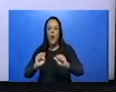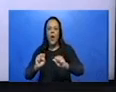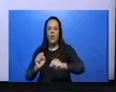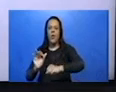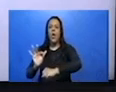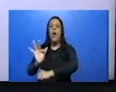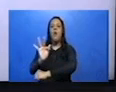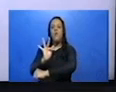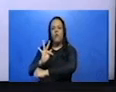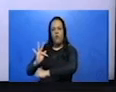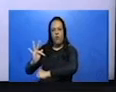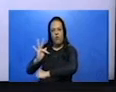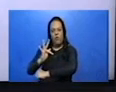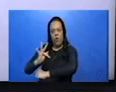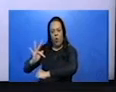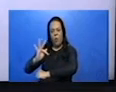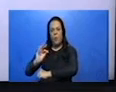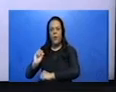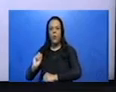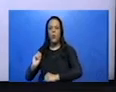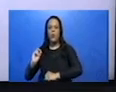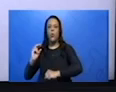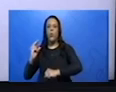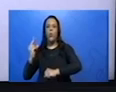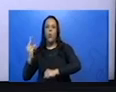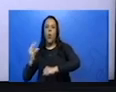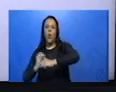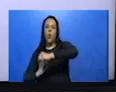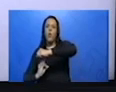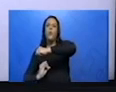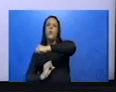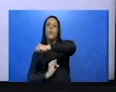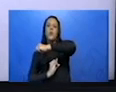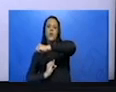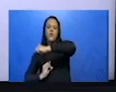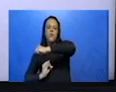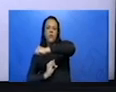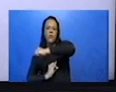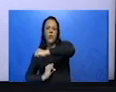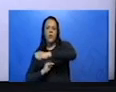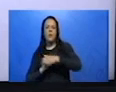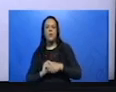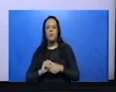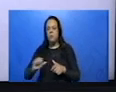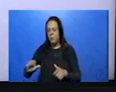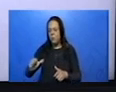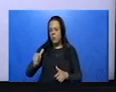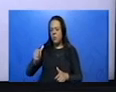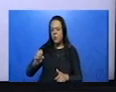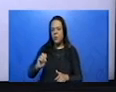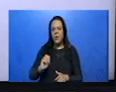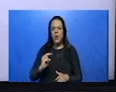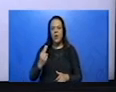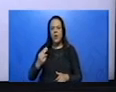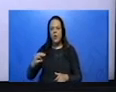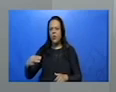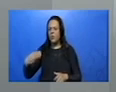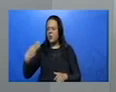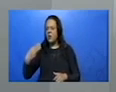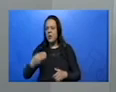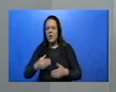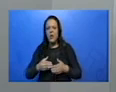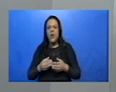informal, depende do público. Então, tanto, né, o fato de ser em primeira ou terceira pessoa, quanto a linguagem, vai ser onde que vai